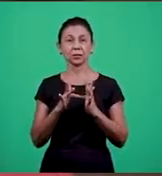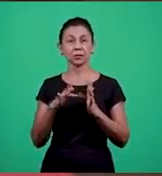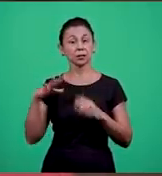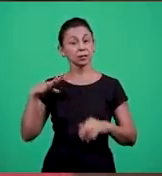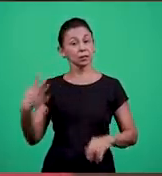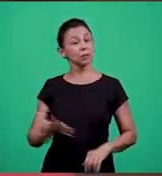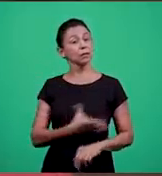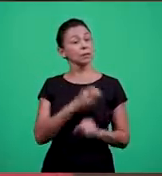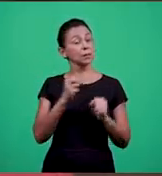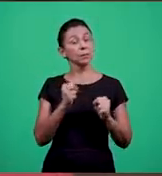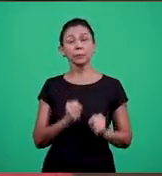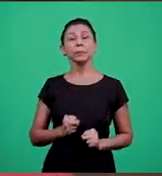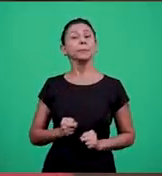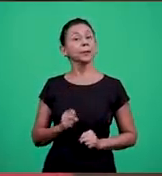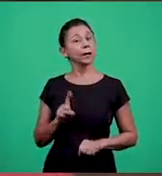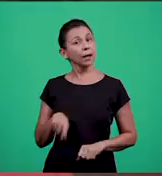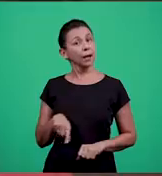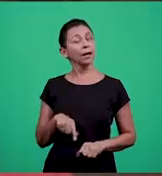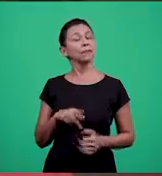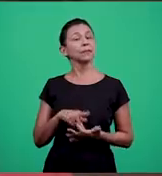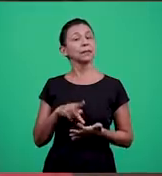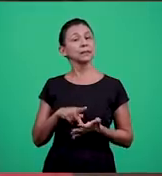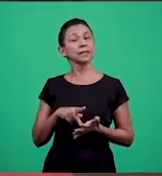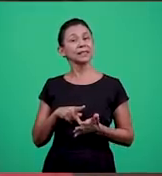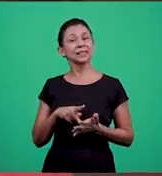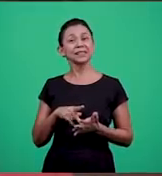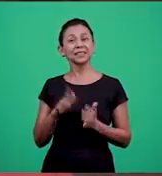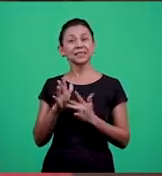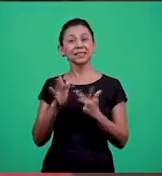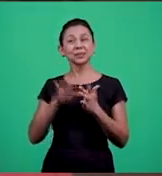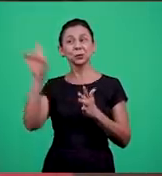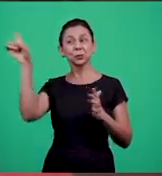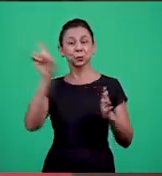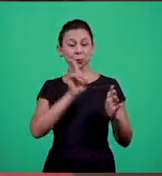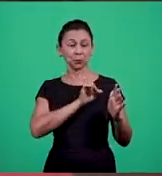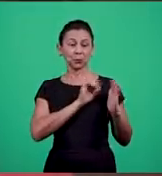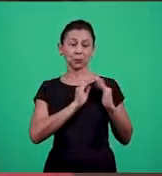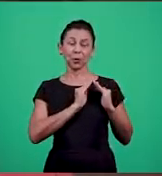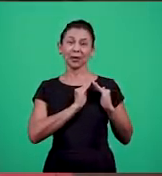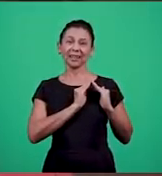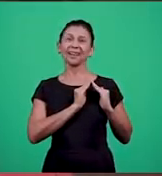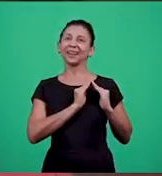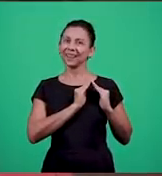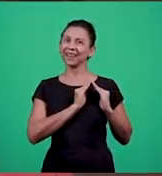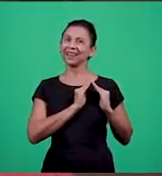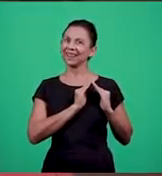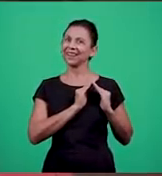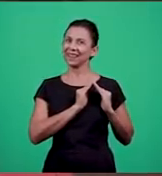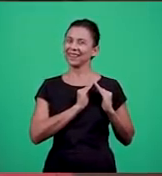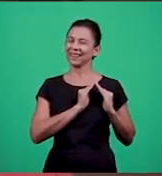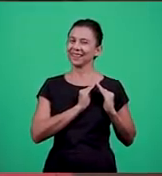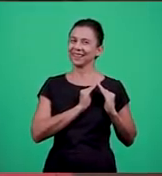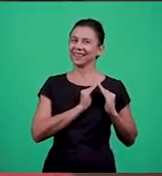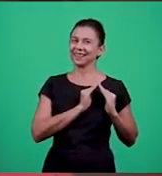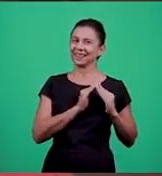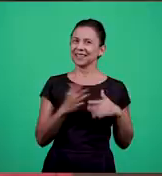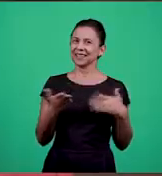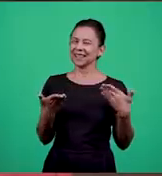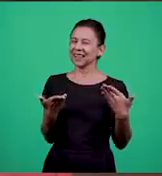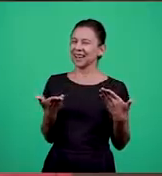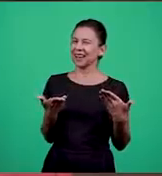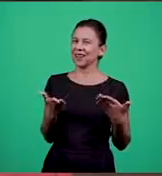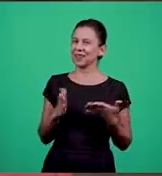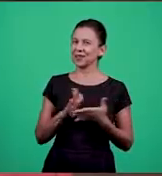a nossa salvação e mora dentro do nosso coração. As crianças agora